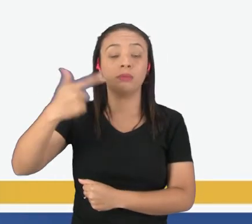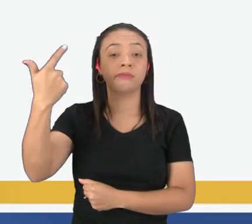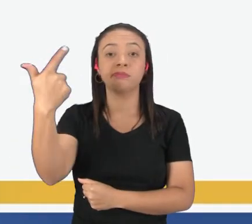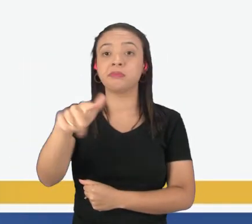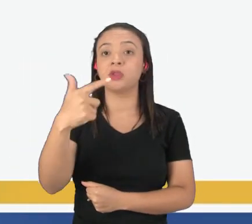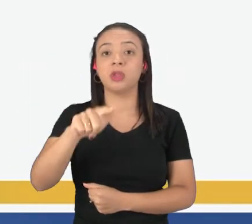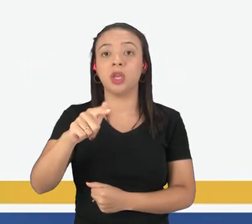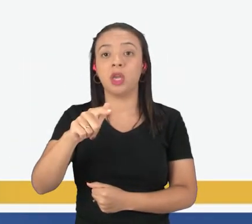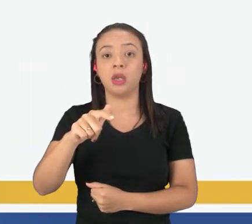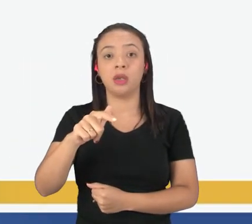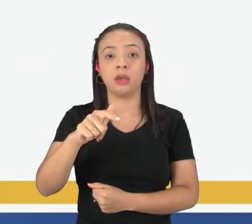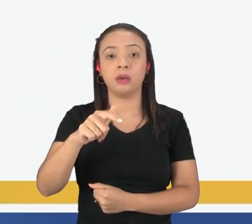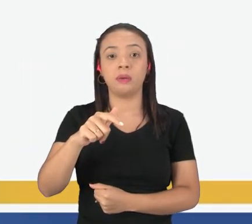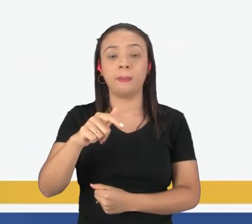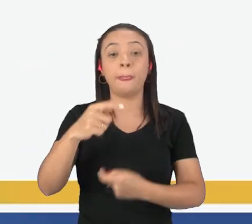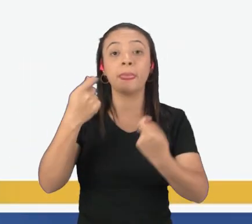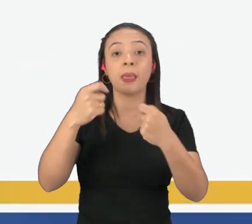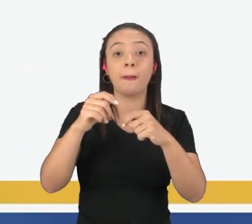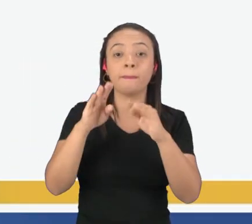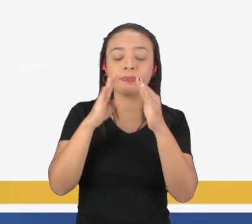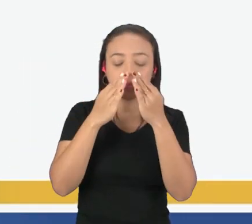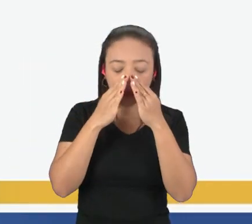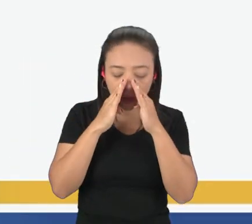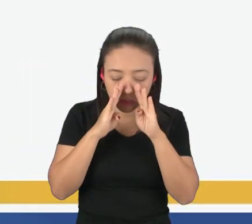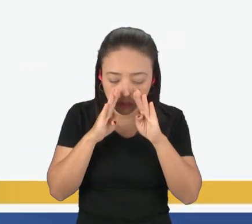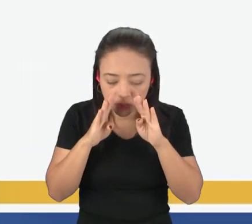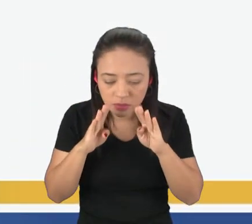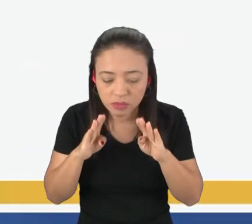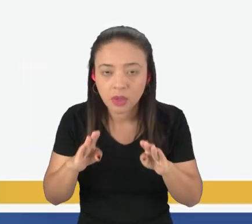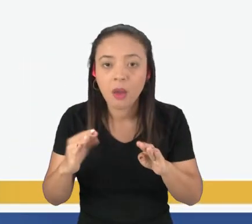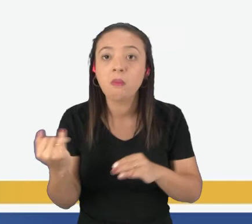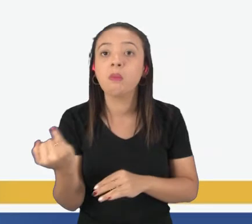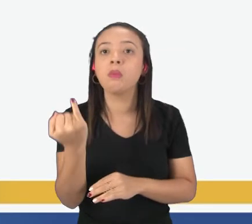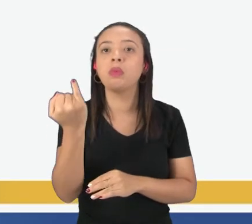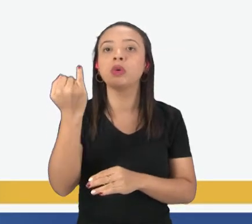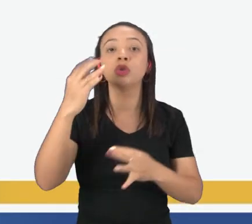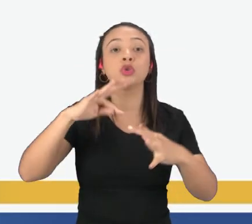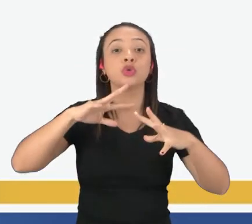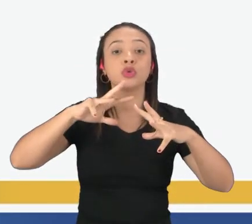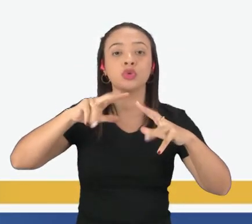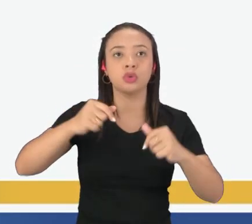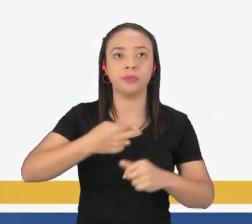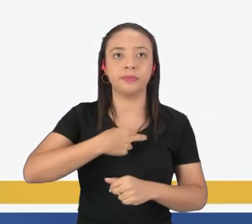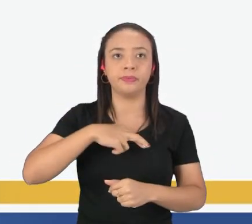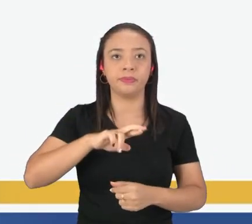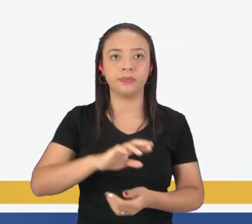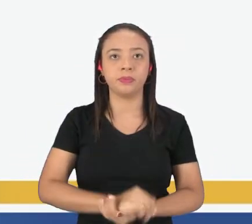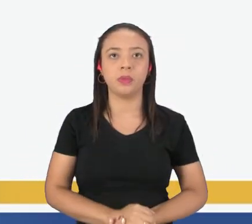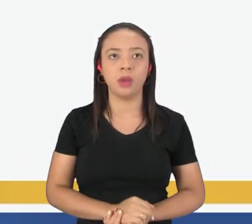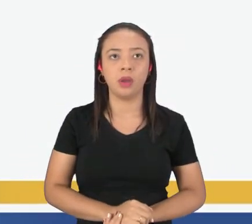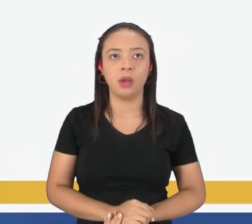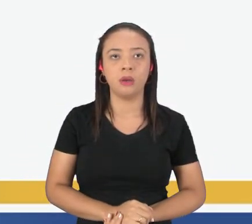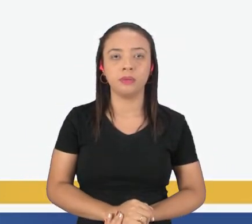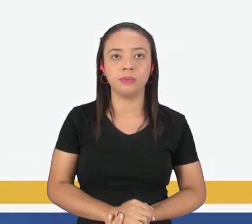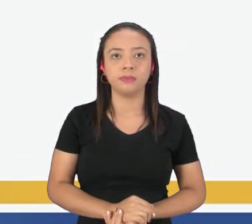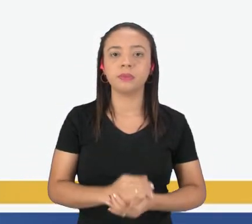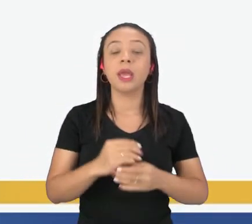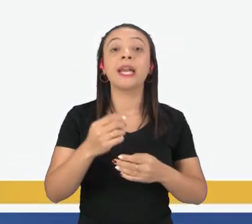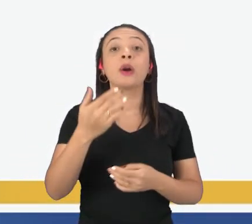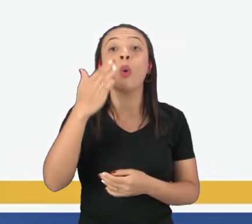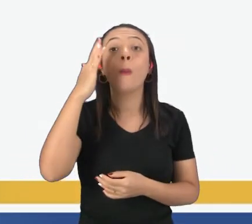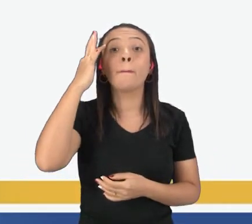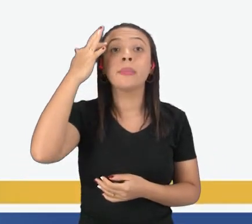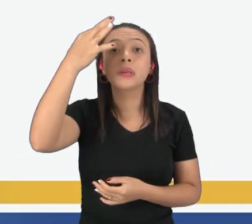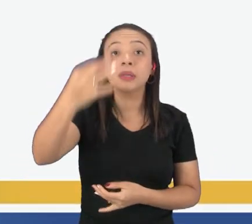religião do mundo. Humildade é um princípio de todas e de qualquer religião. Medir-se em igualdade de condições com todas